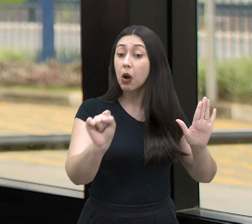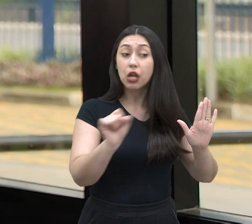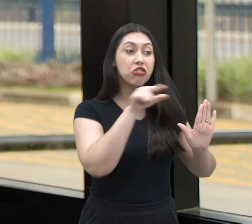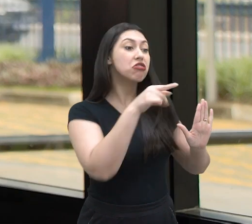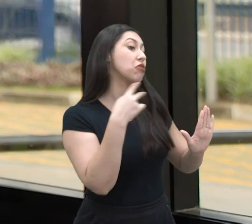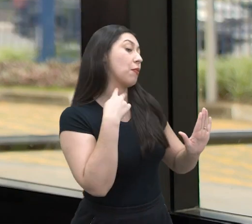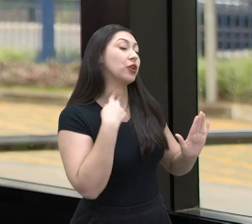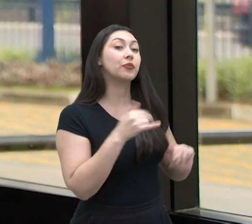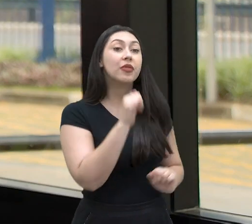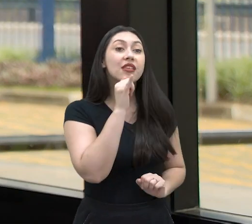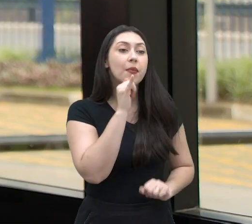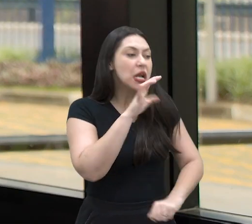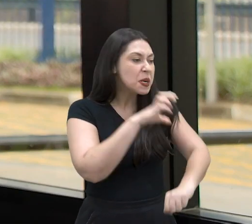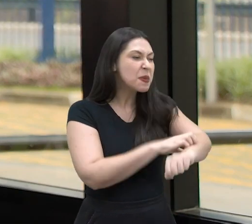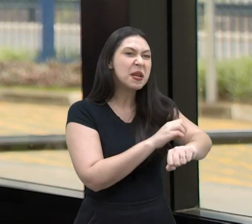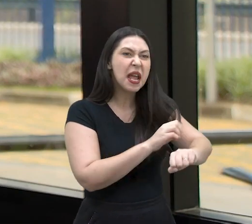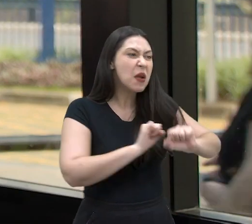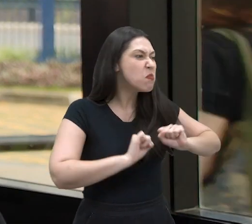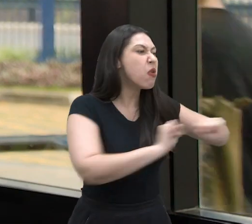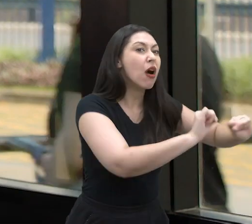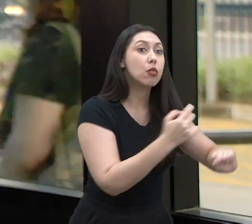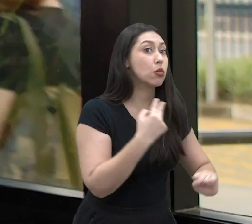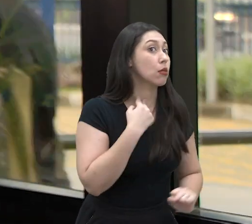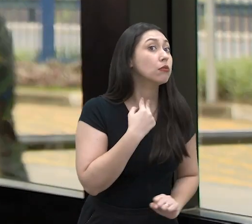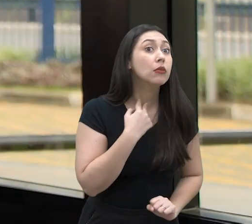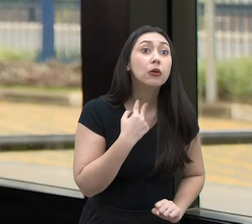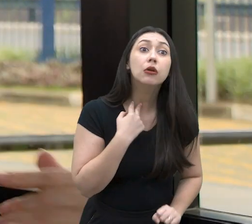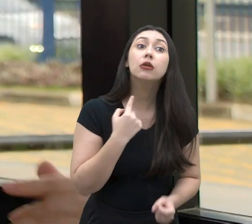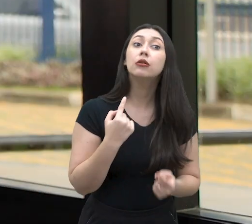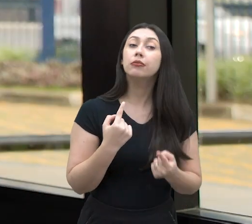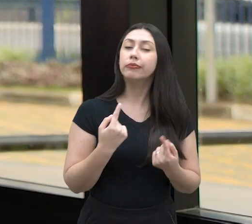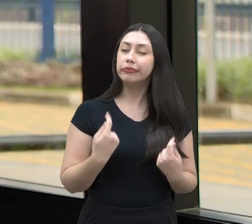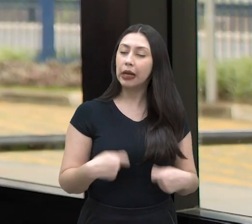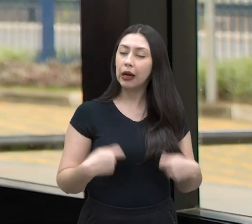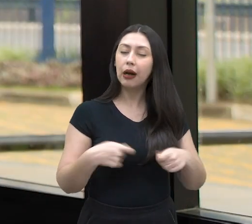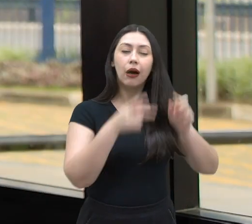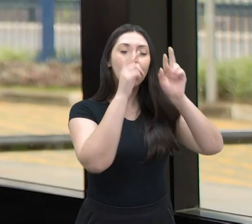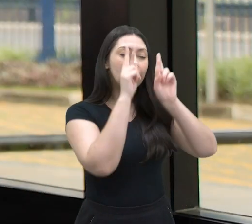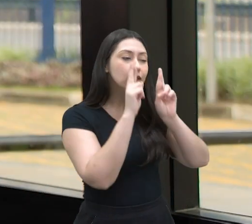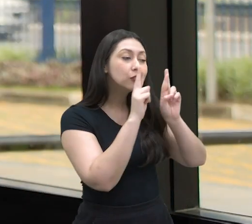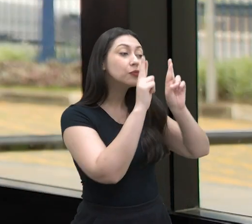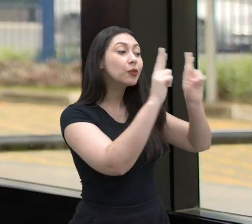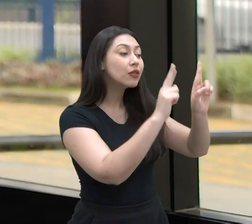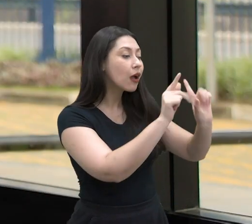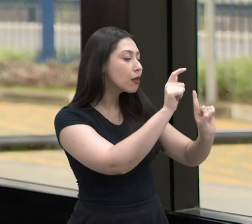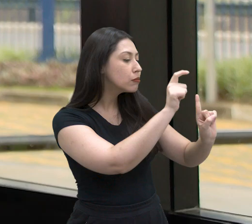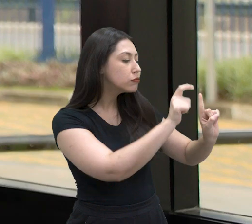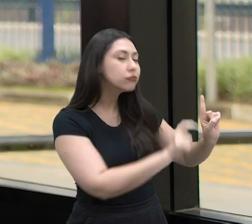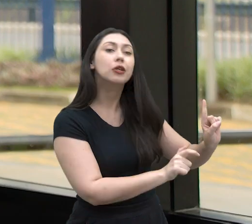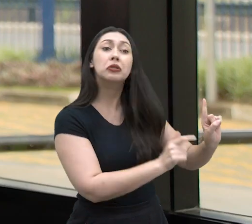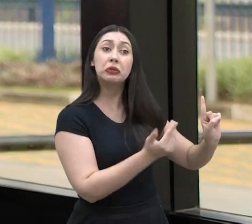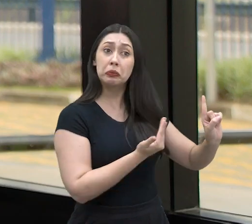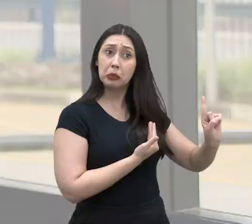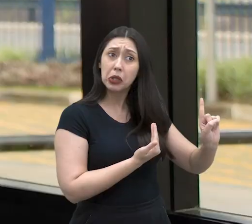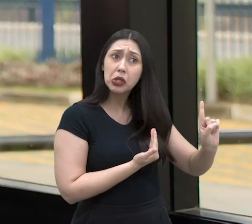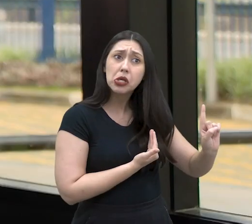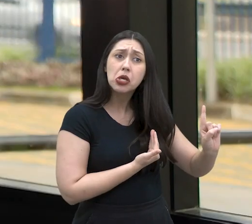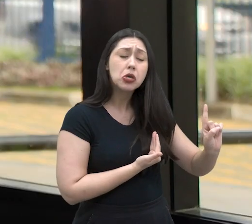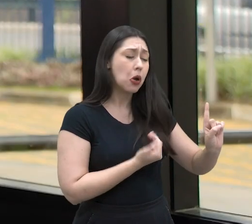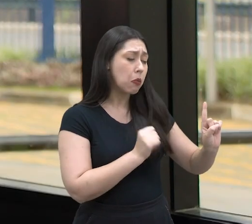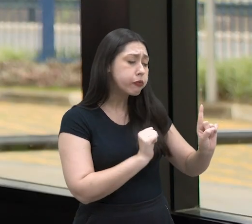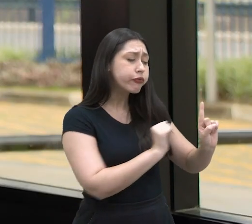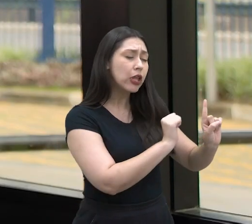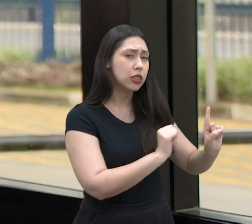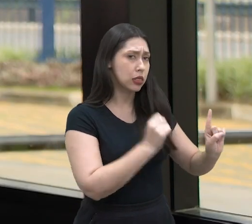que respeitar o direito civil do outro, que é o direito ao próprio corpo, que é o respeito à vida da pessoa, é o respeito à integridade de alguém.